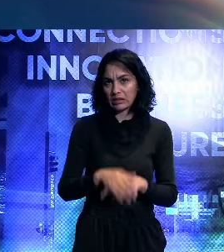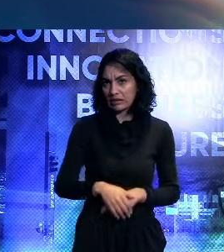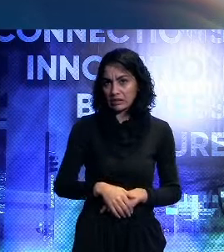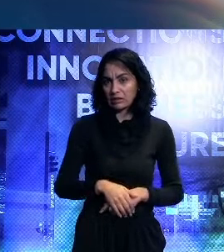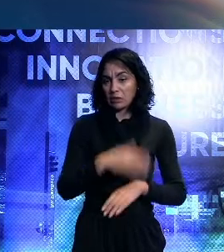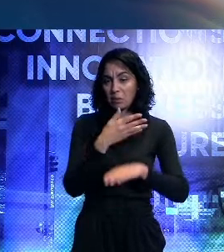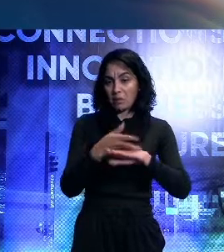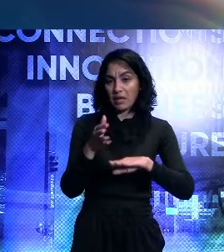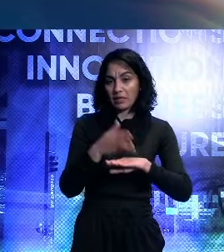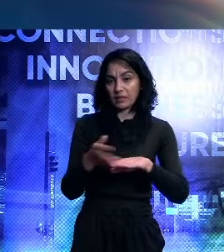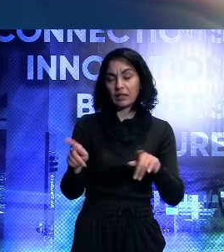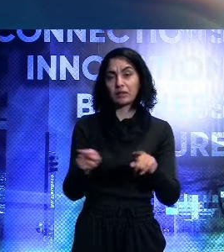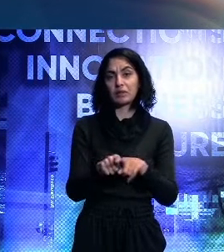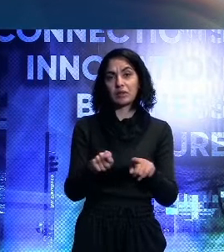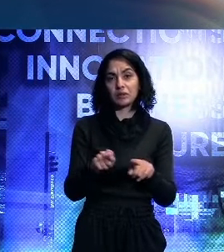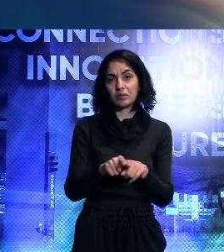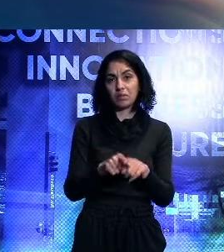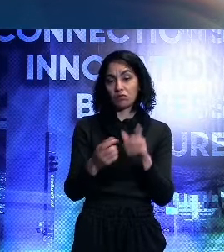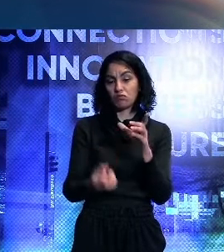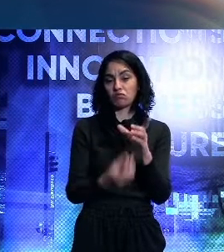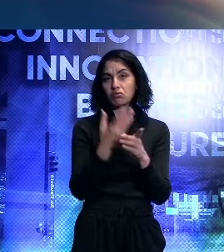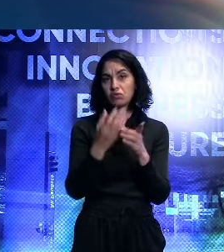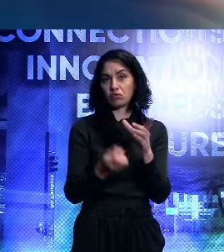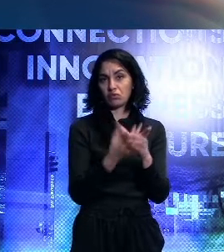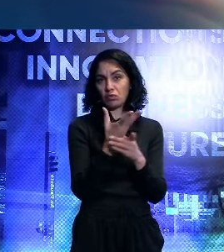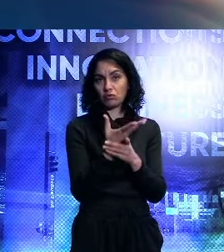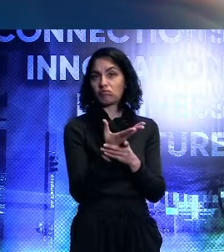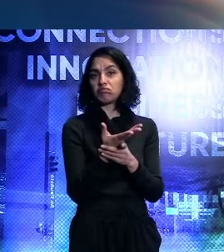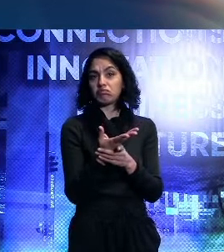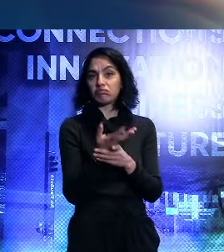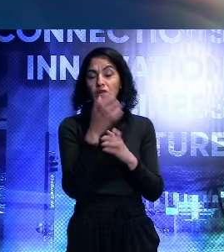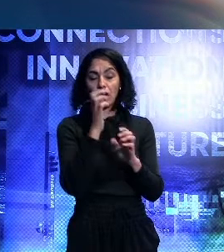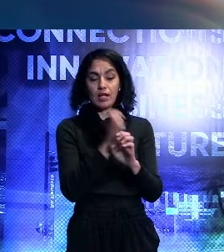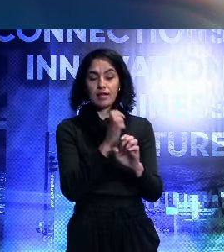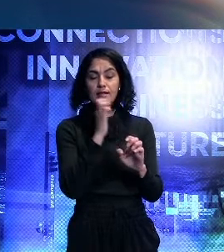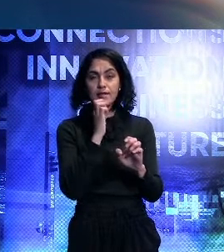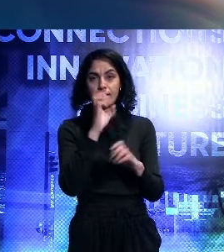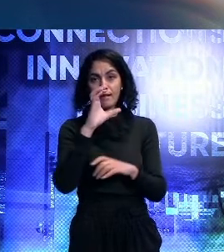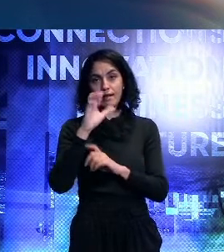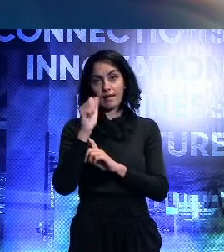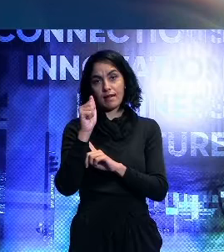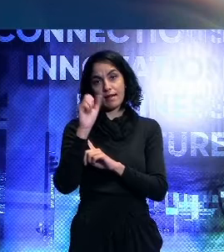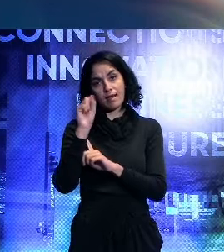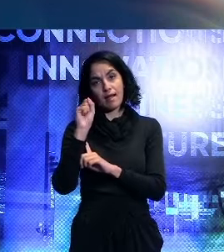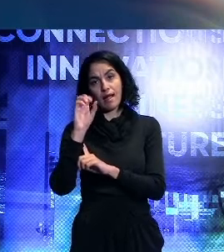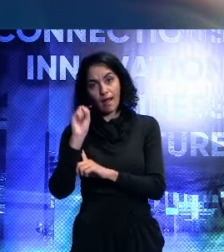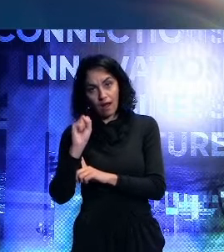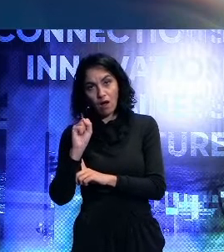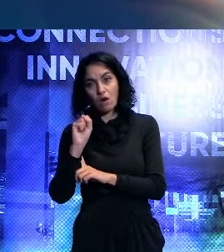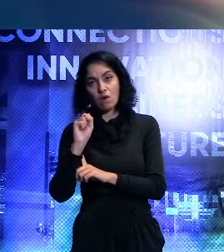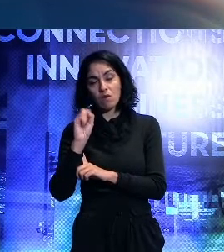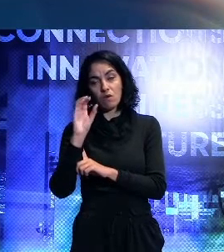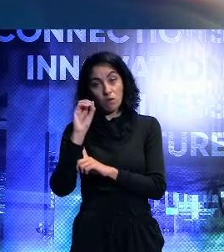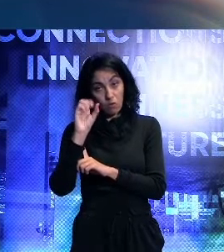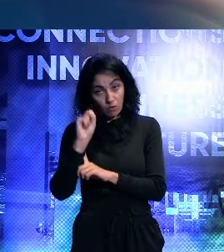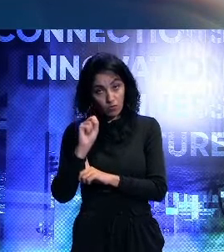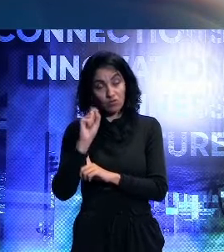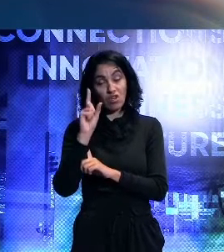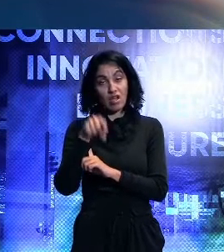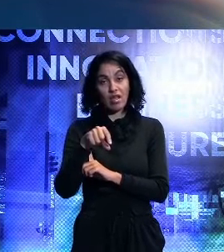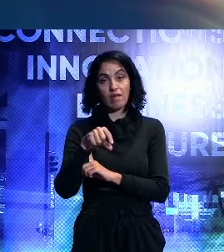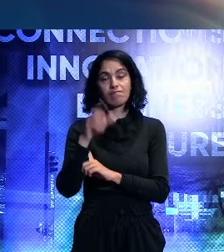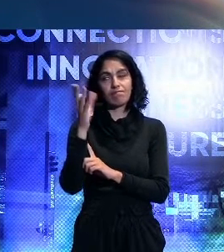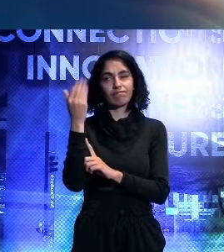praticando isso em produção e tendo benefício da engenharia do caos, mas você pode ver que isso já é algo um pouco mais